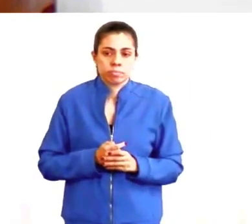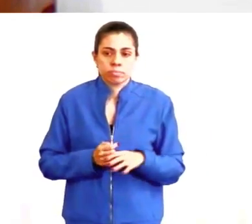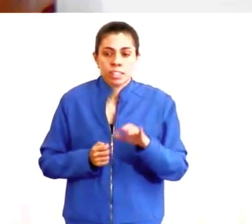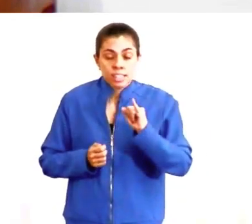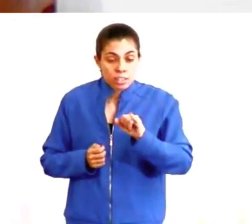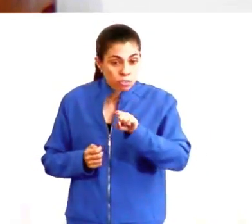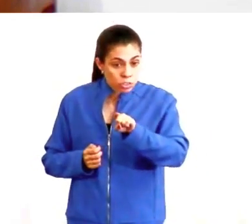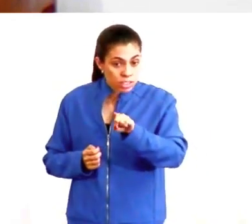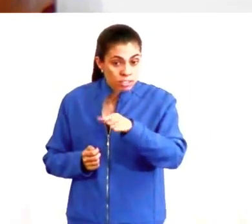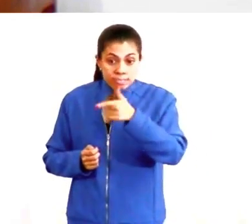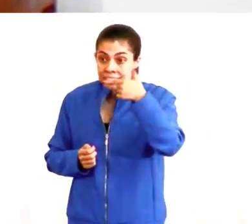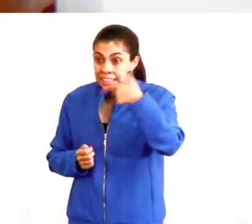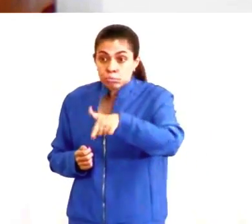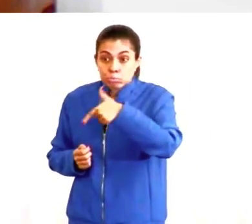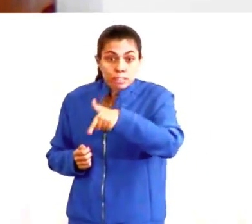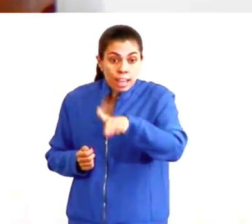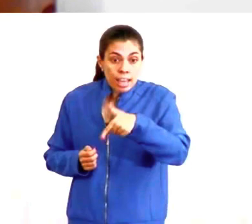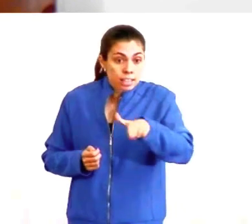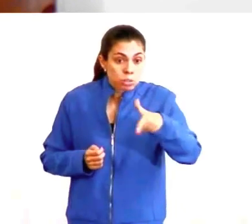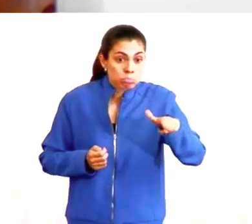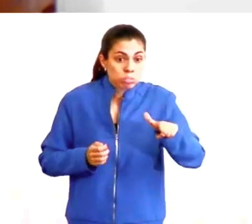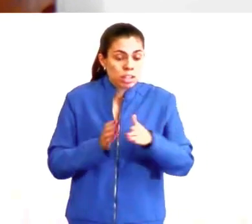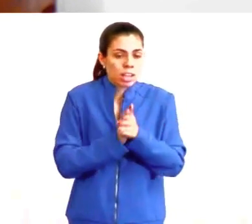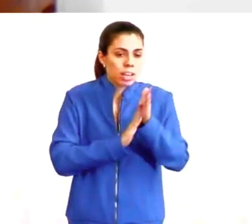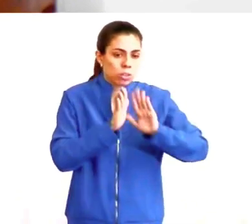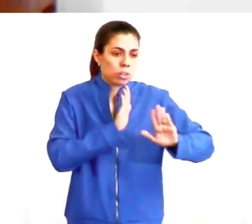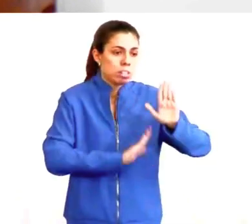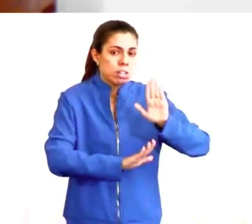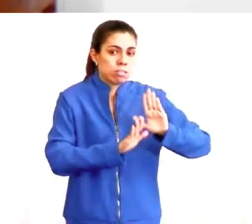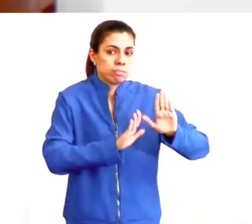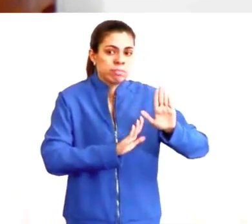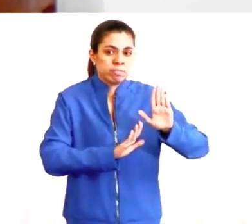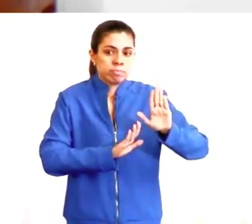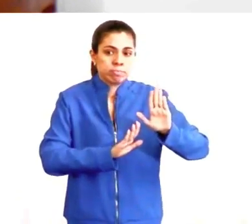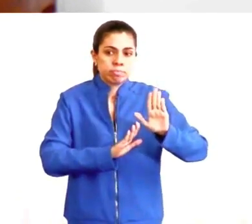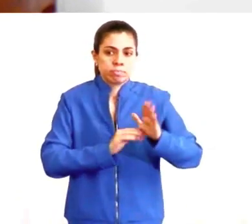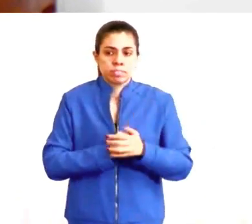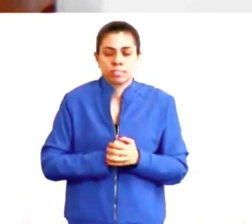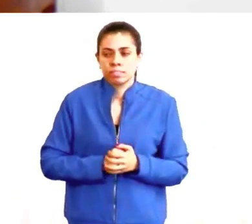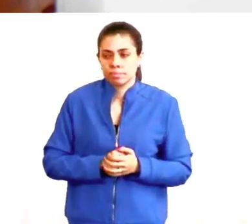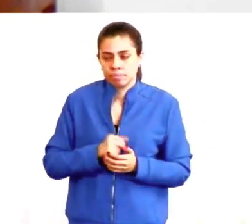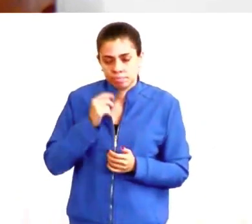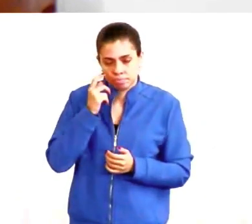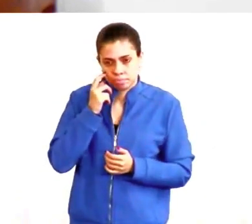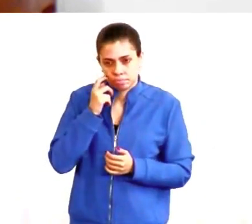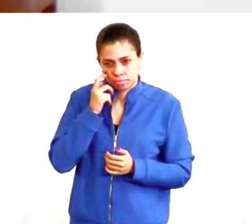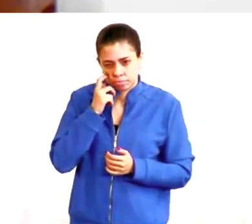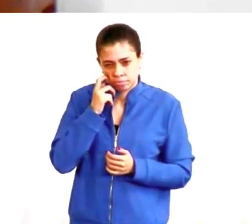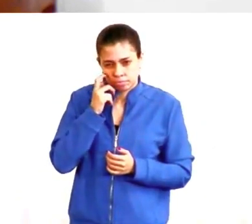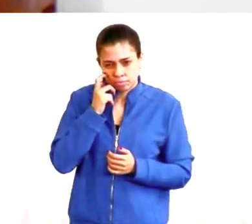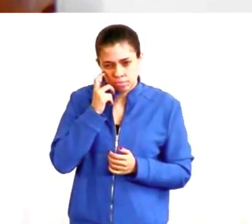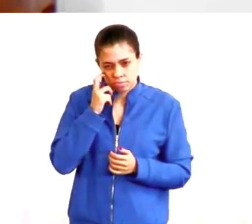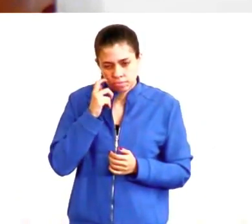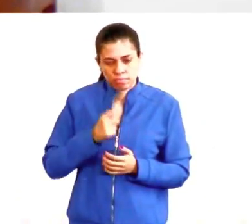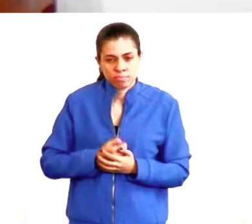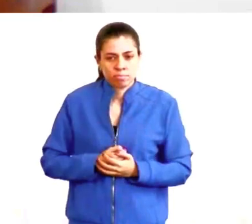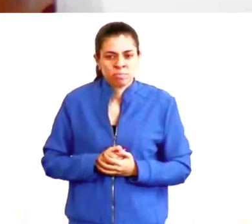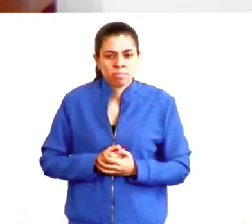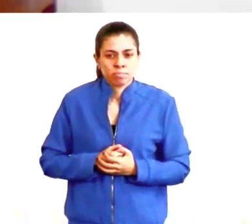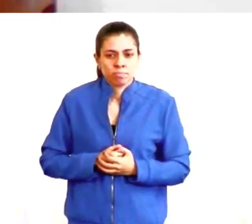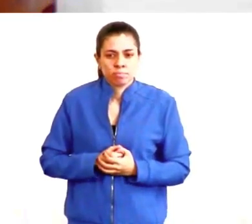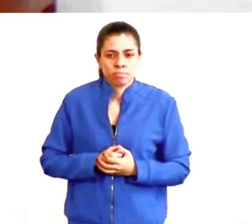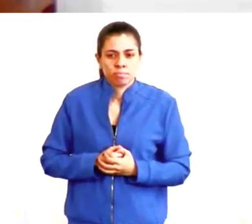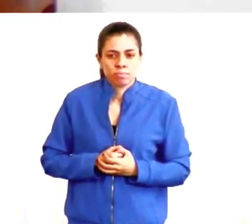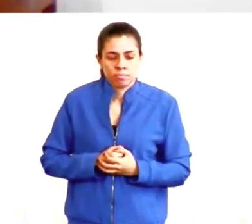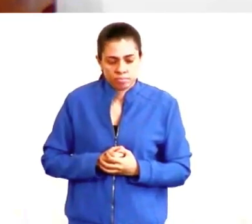é. Você entende que Deus deve ser adorado de verdade. E que você pode ser verdadeiramente uma testemunha viva, porque nós